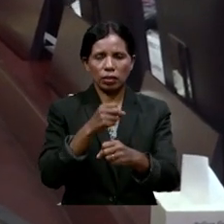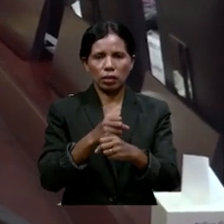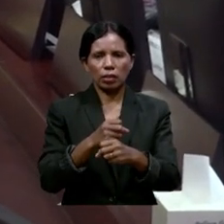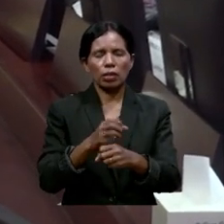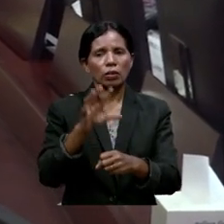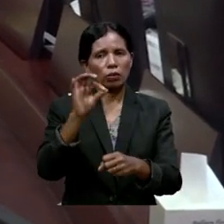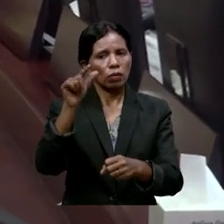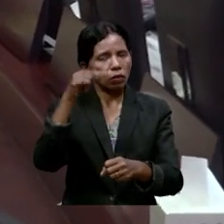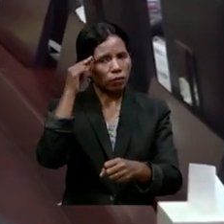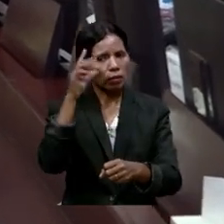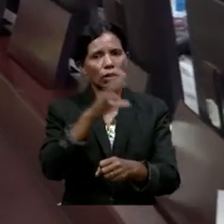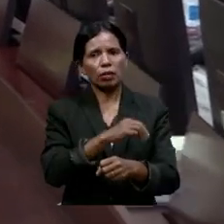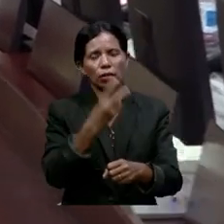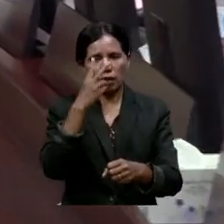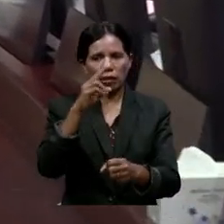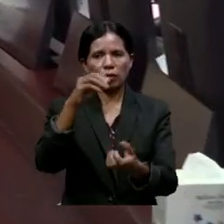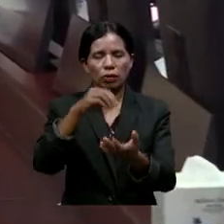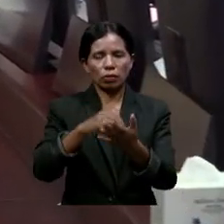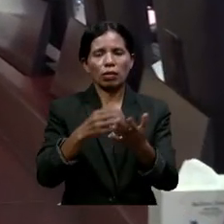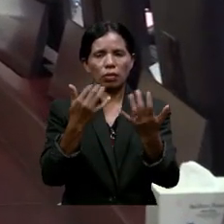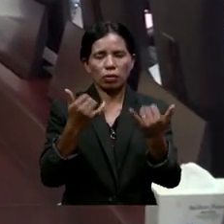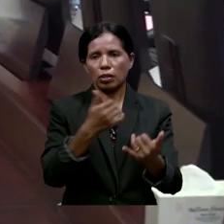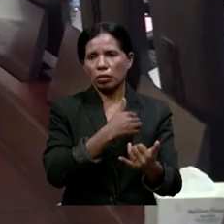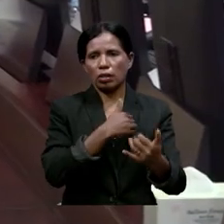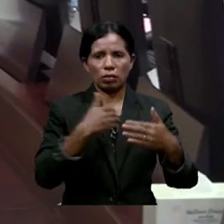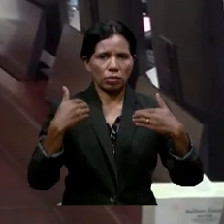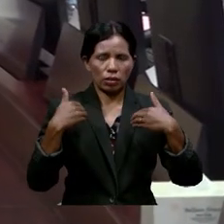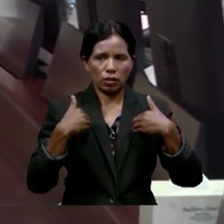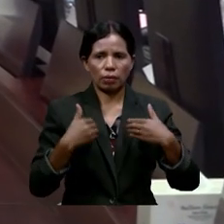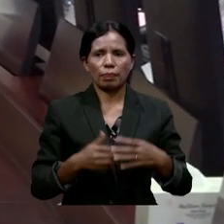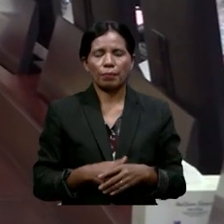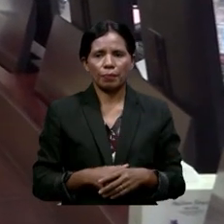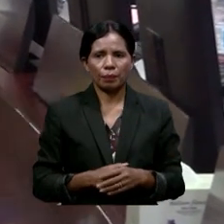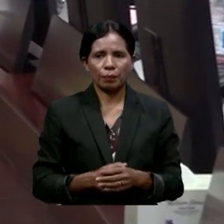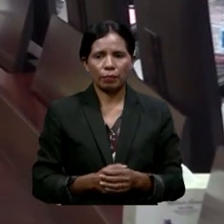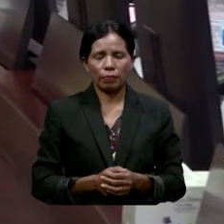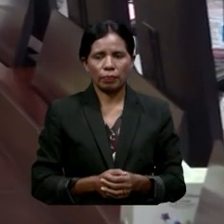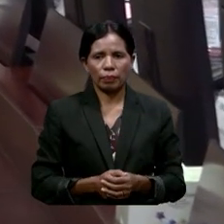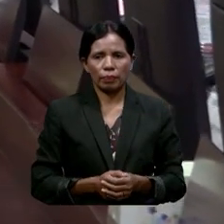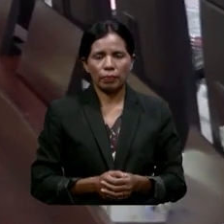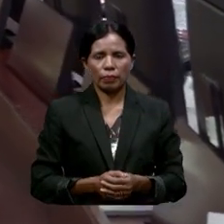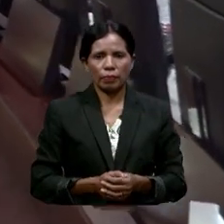governo, mai be avaliação, né, tohin loron se dau acontece. Luciano Amaral, Adérito Ximenes, ZMN.